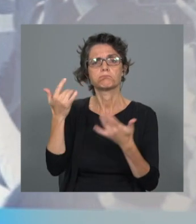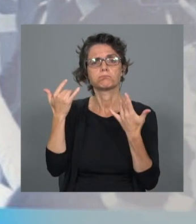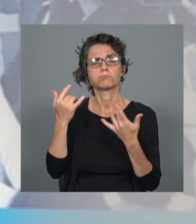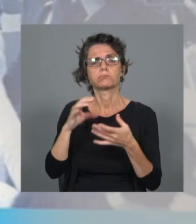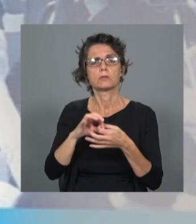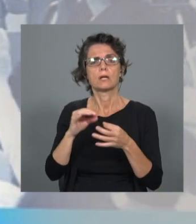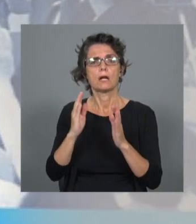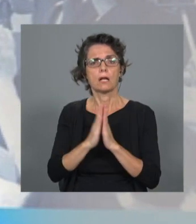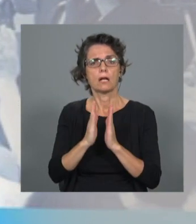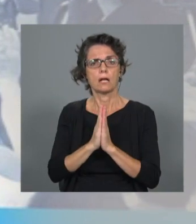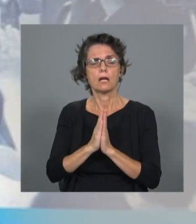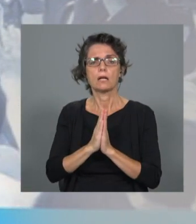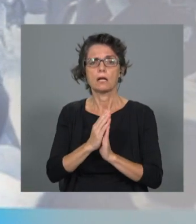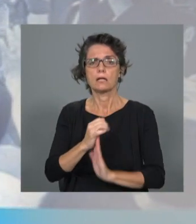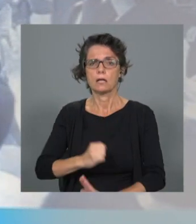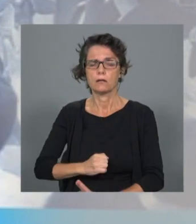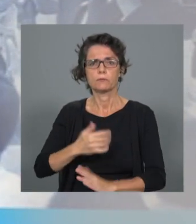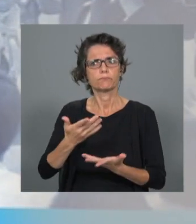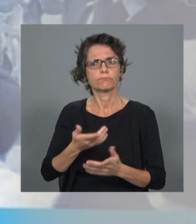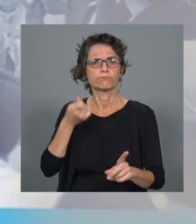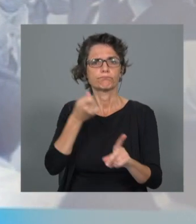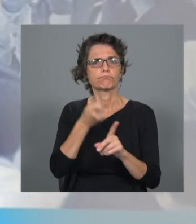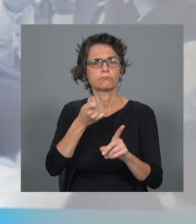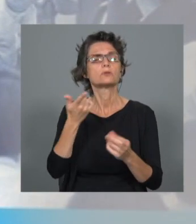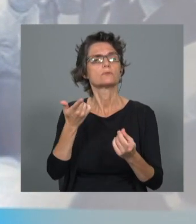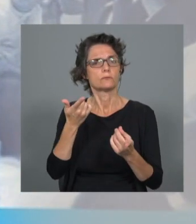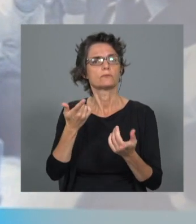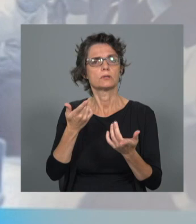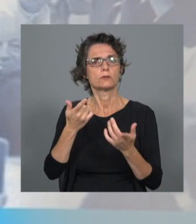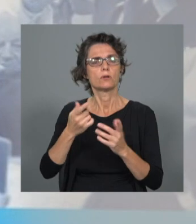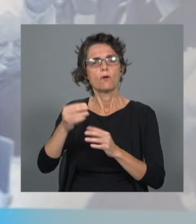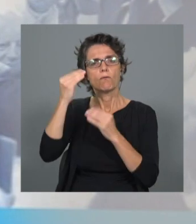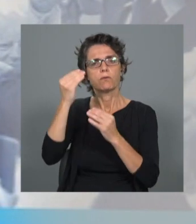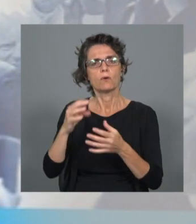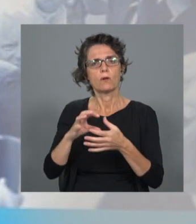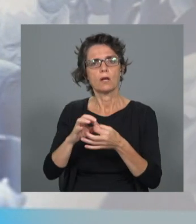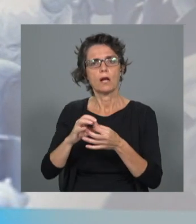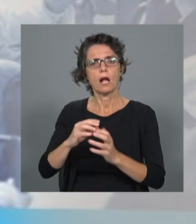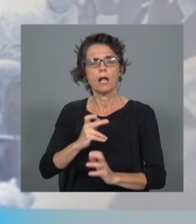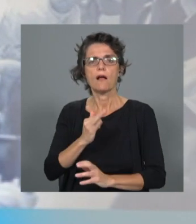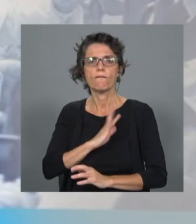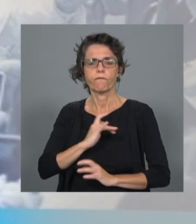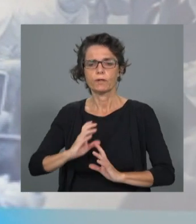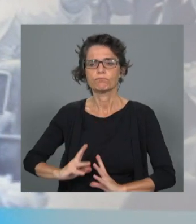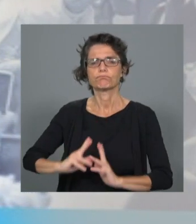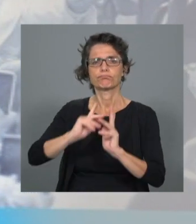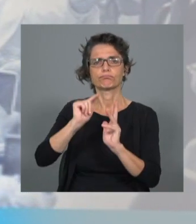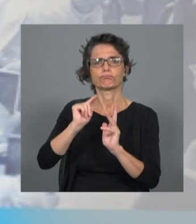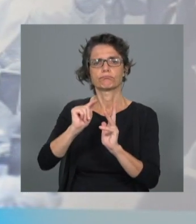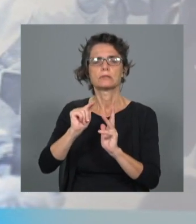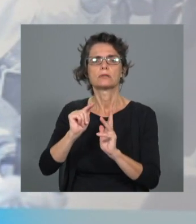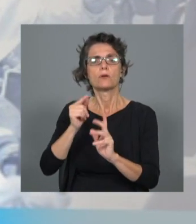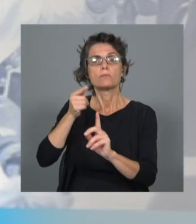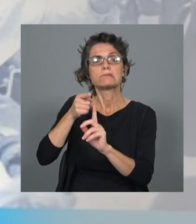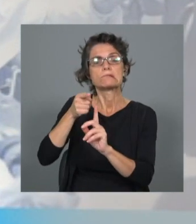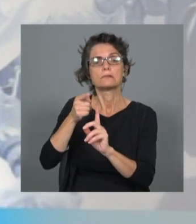da formação e do crescimento na fé é a proposta do Instituto Diocesano de Formação Cristã, de que nos fala o